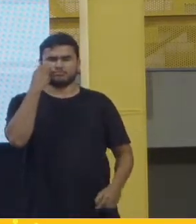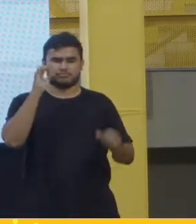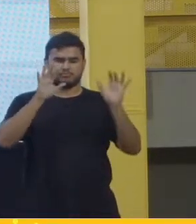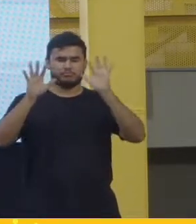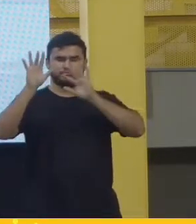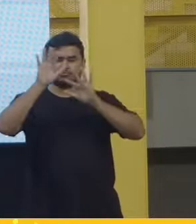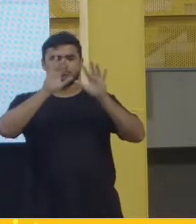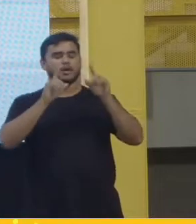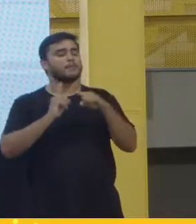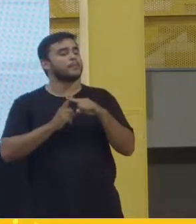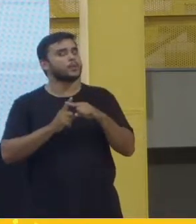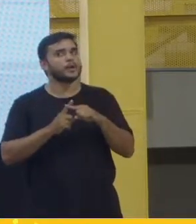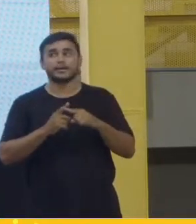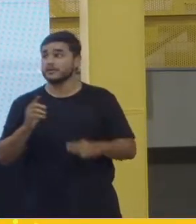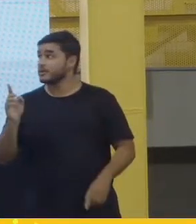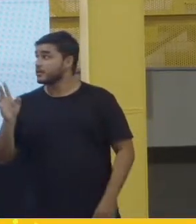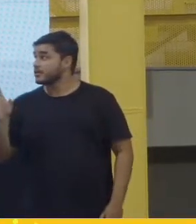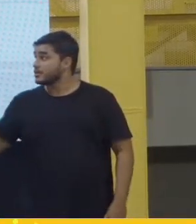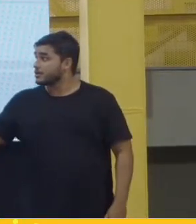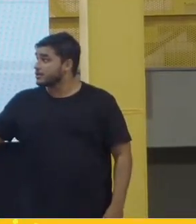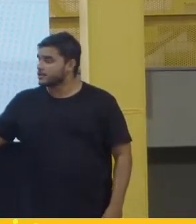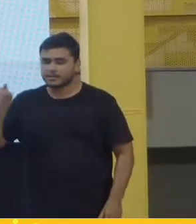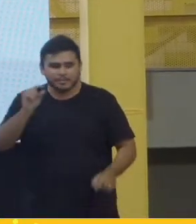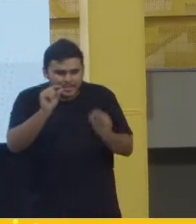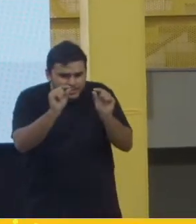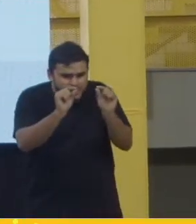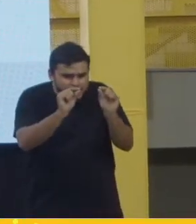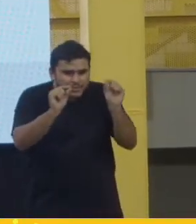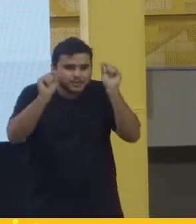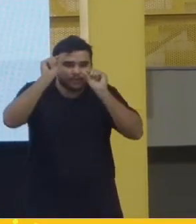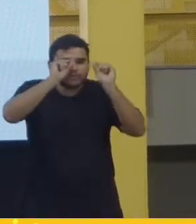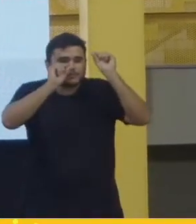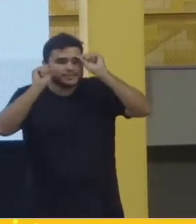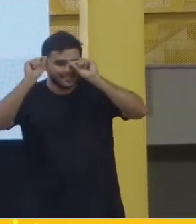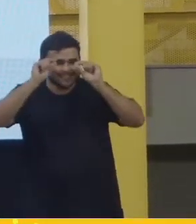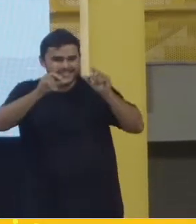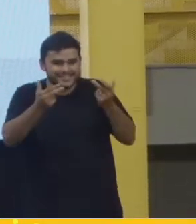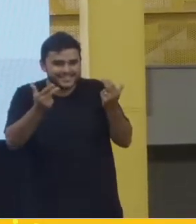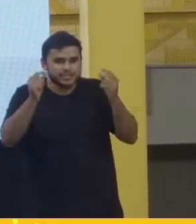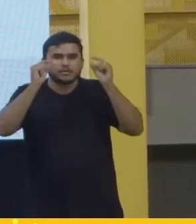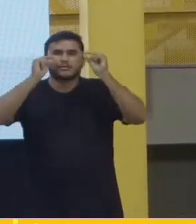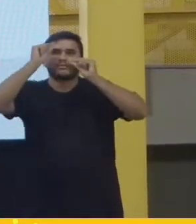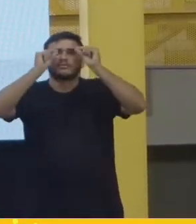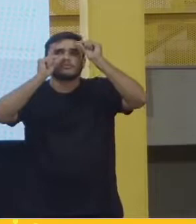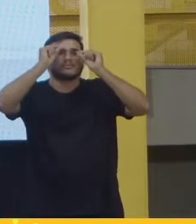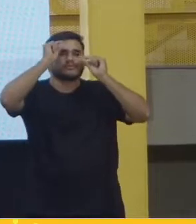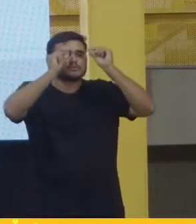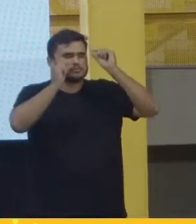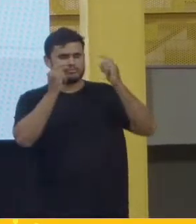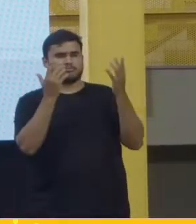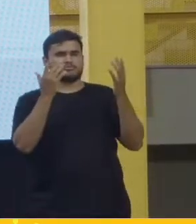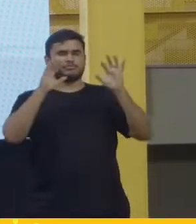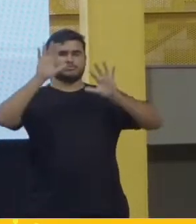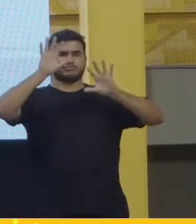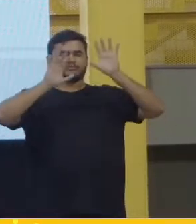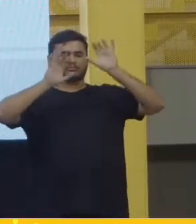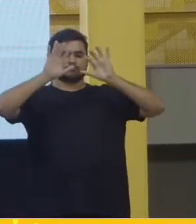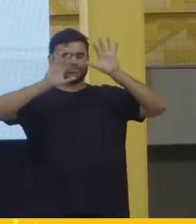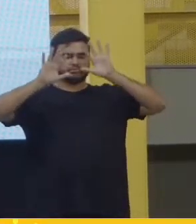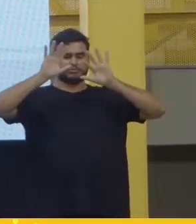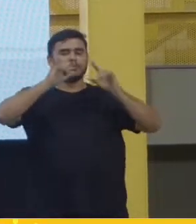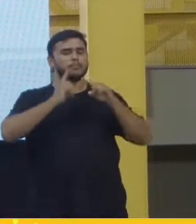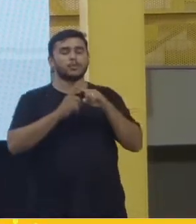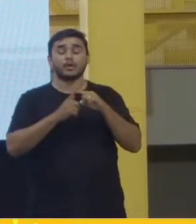sensação ruim, né? Você fica aparecendo algumas estruturas se movendo, parece que tem uns bichinhos lá